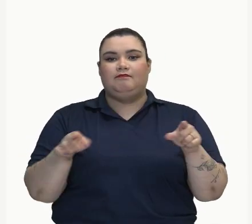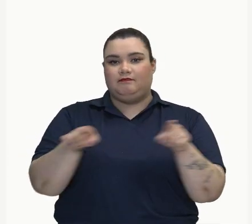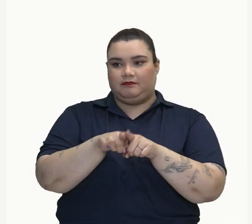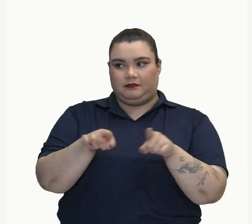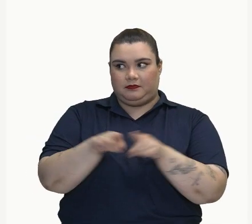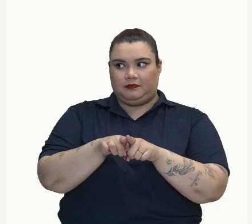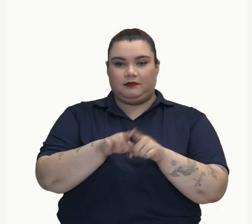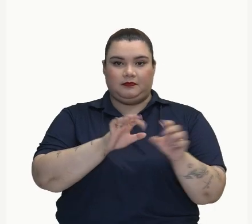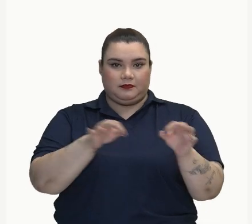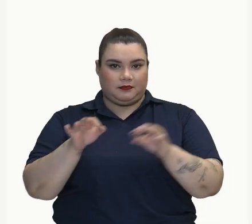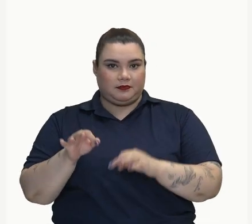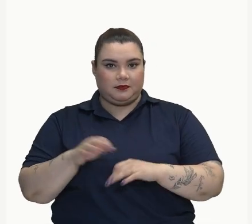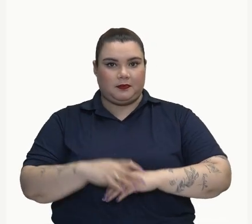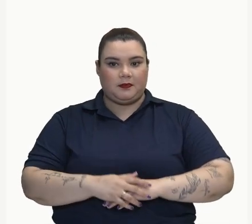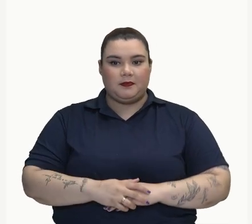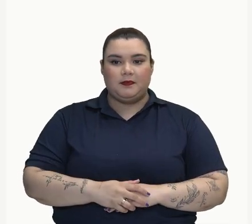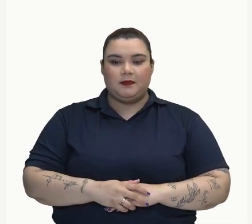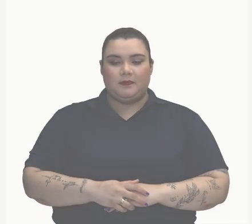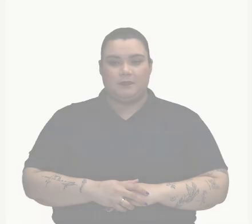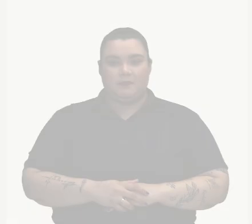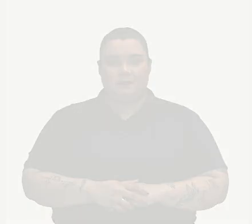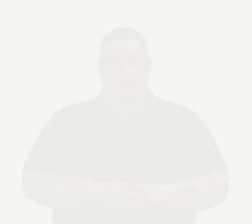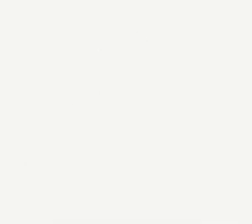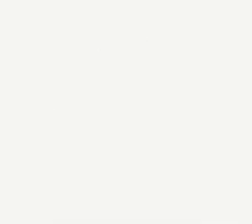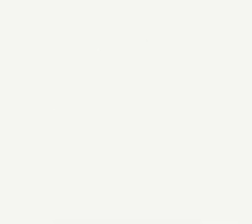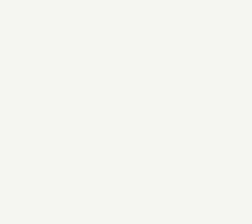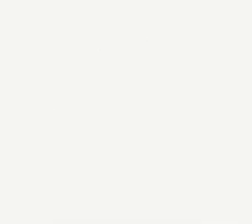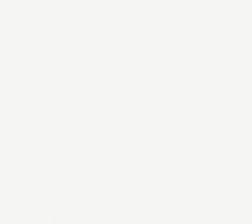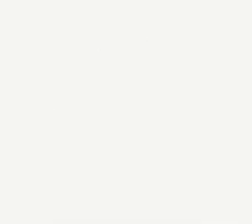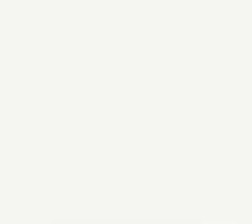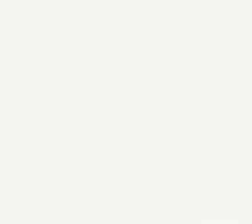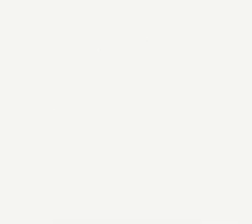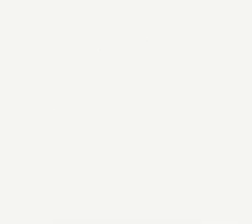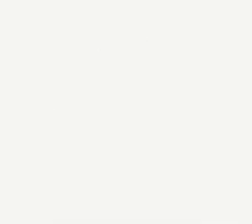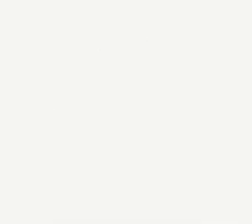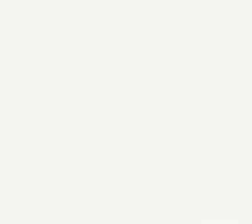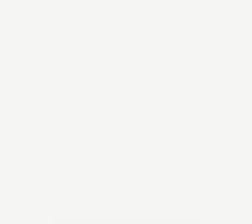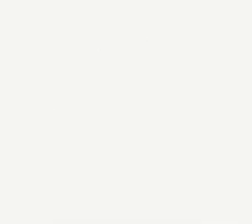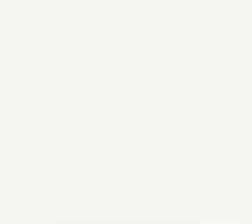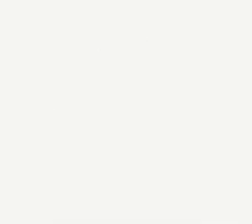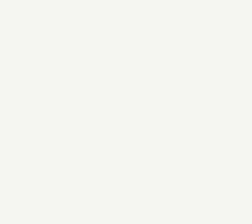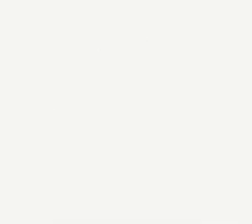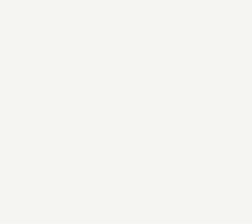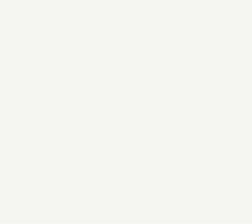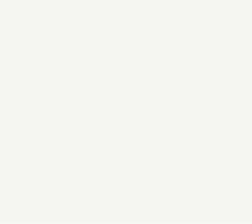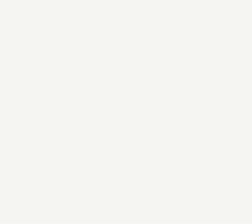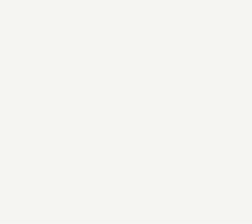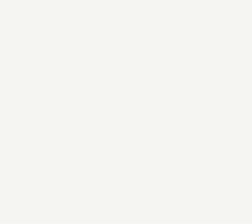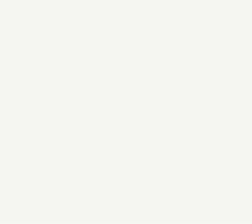surgiram. Isso porque, por exemplo, como ocorrem hoje no caso de morar,